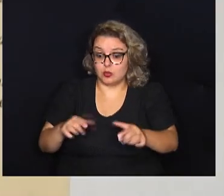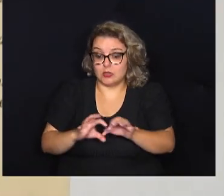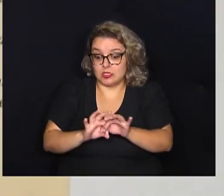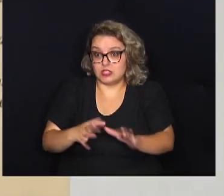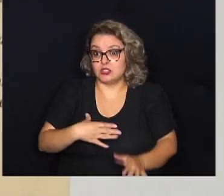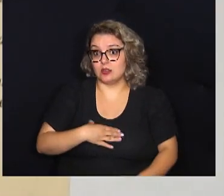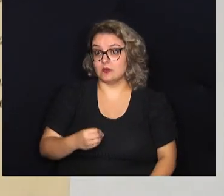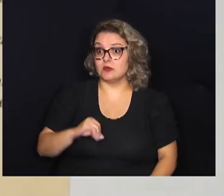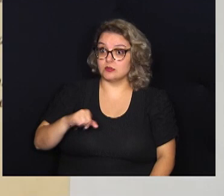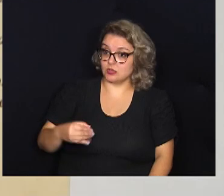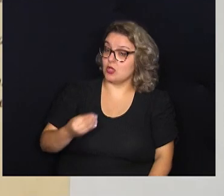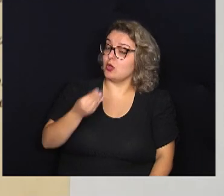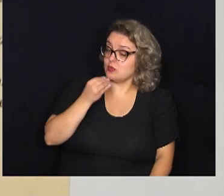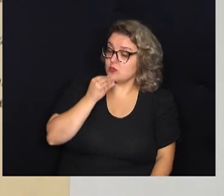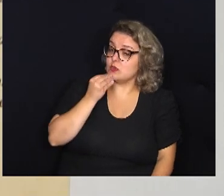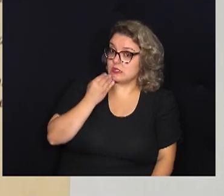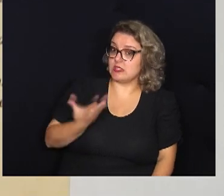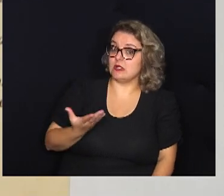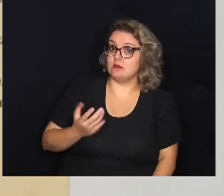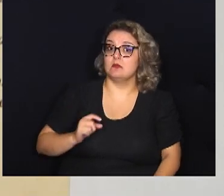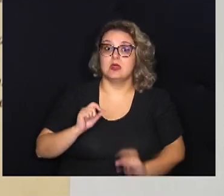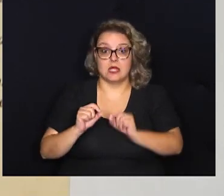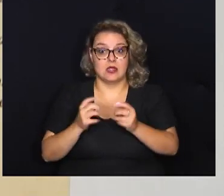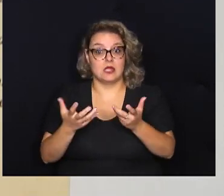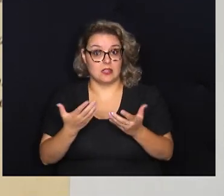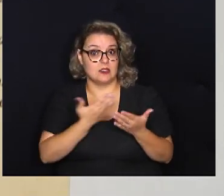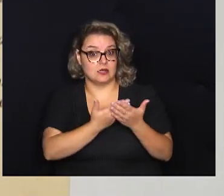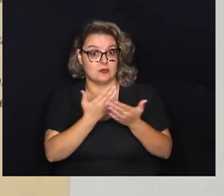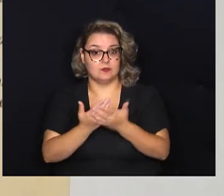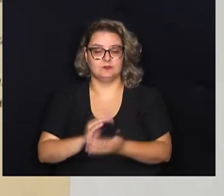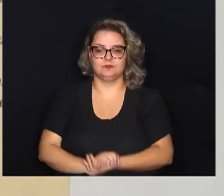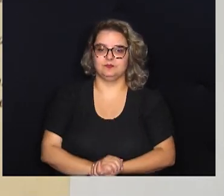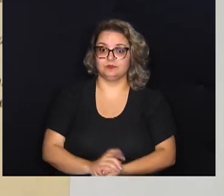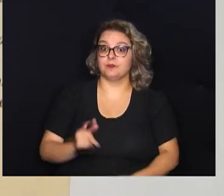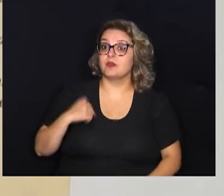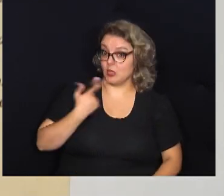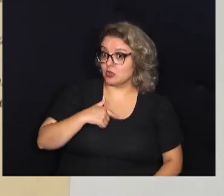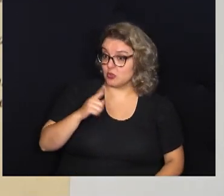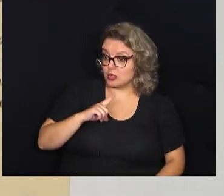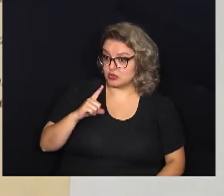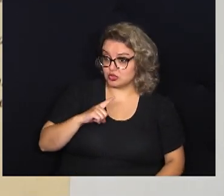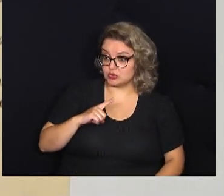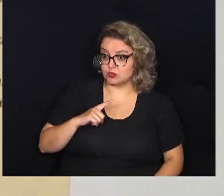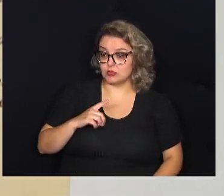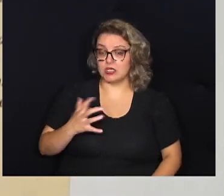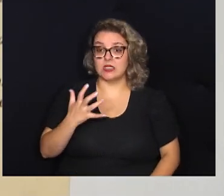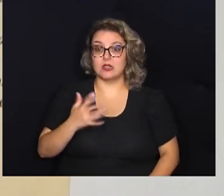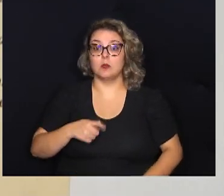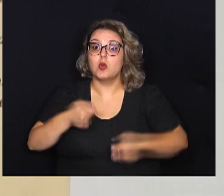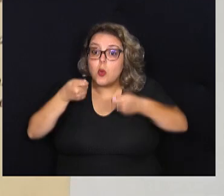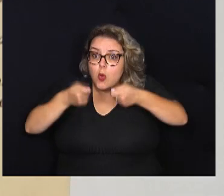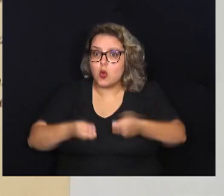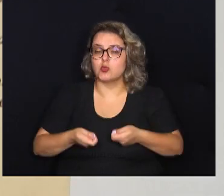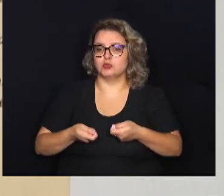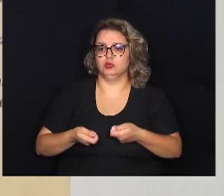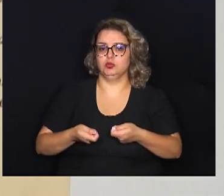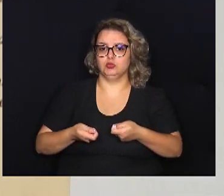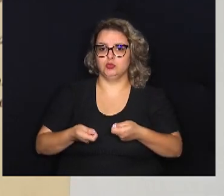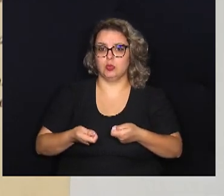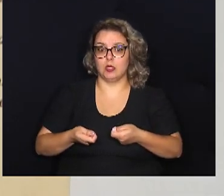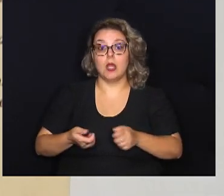a oportunidade para quem queria estudar. Nós tínhamos, nós quisemos materializar